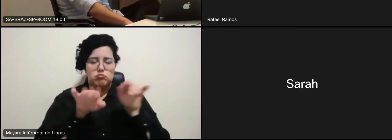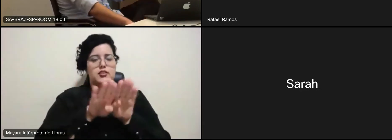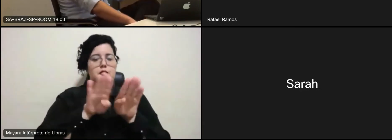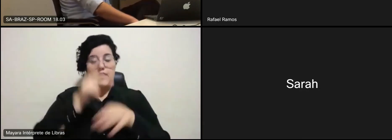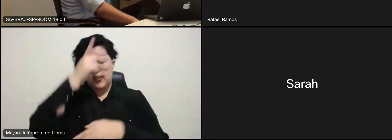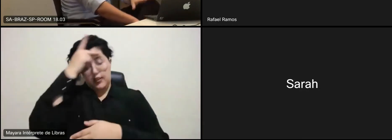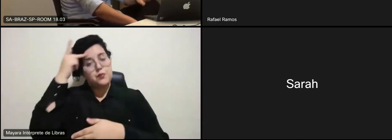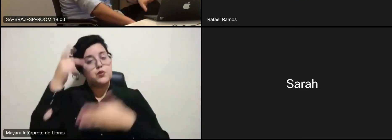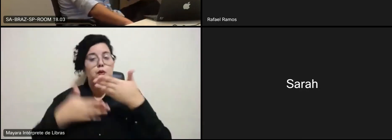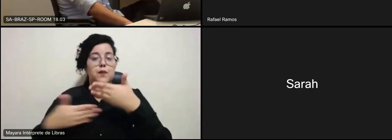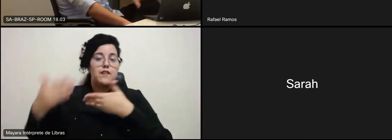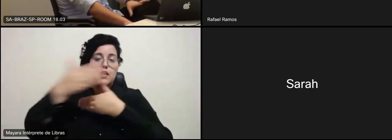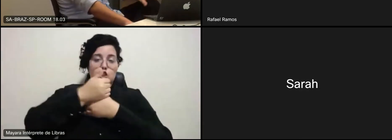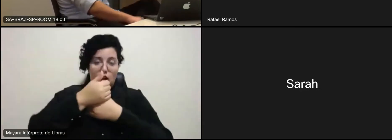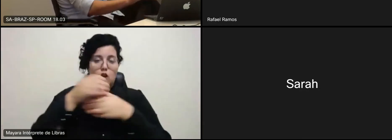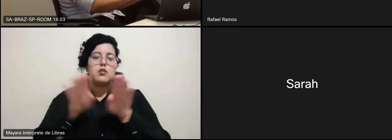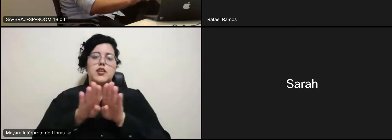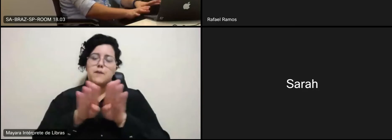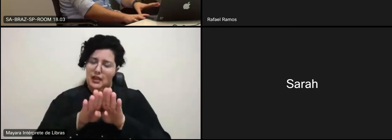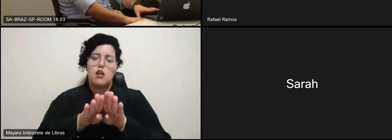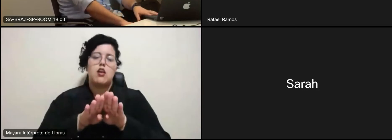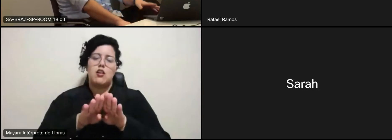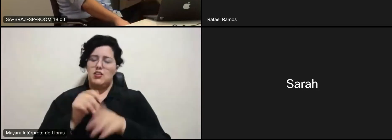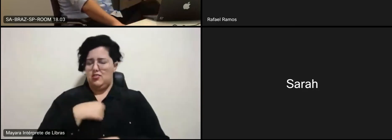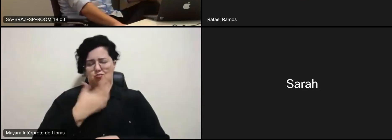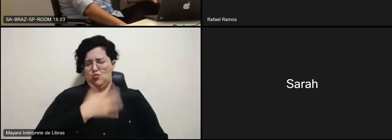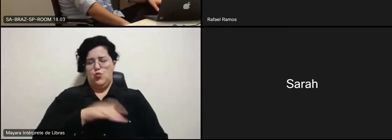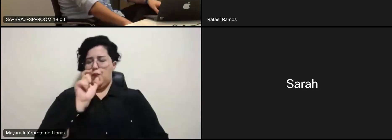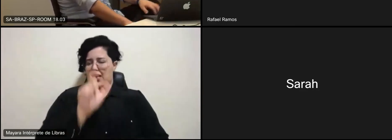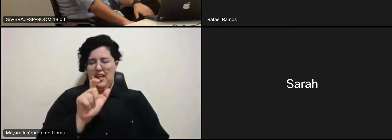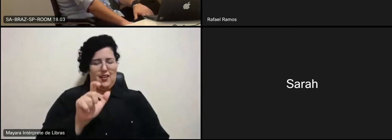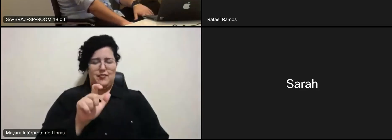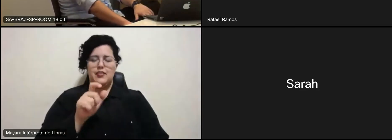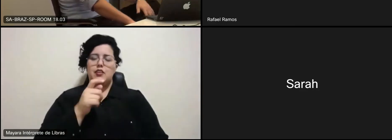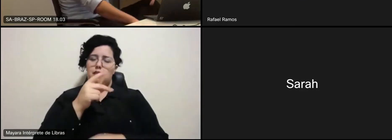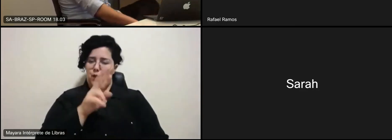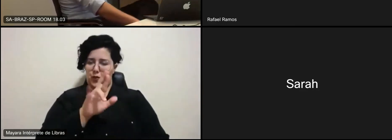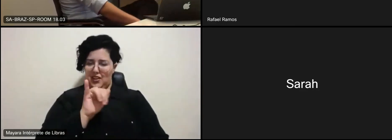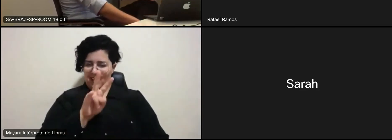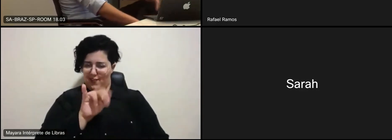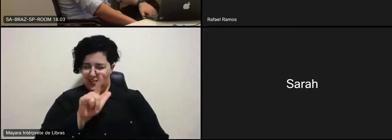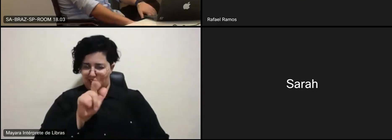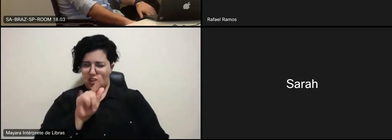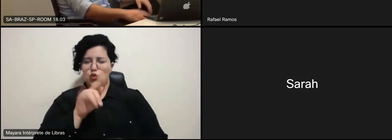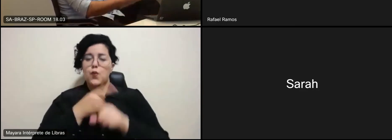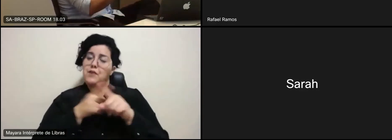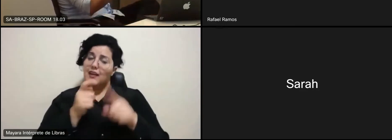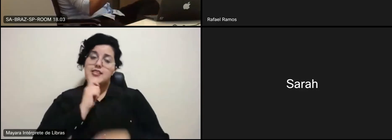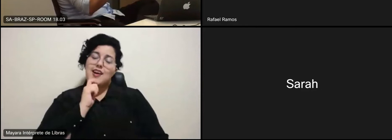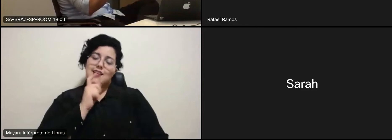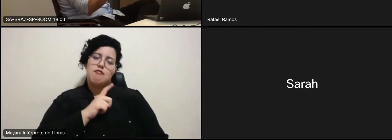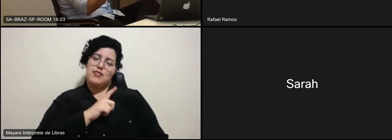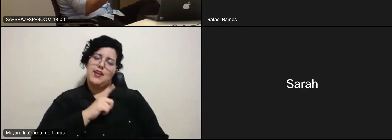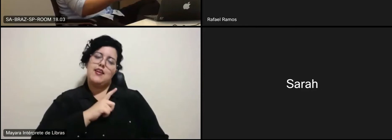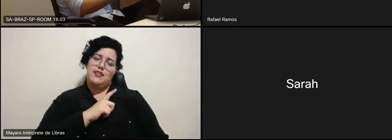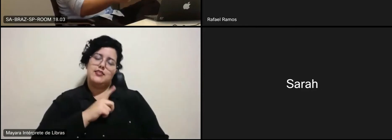eu particularmente abomino essa palavra privilégio, mas a gente tem que usar, porque até hoje somos tratados